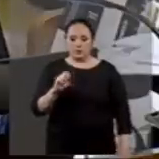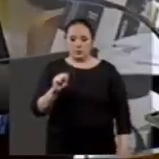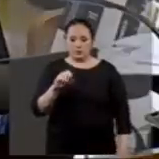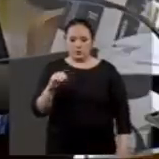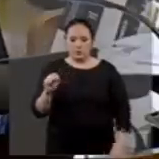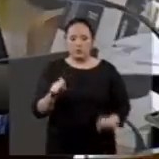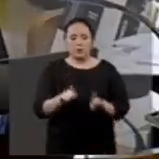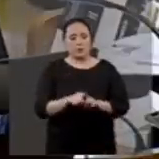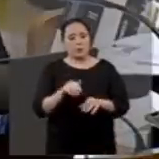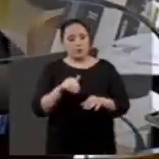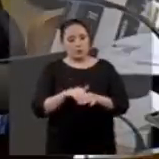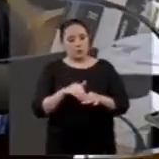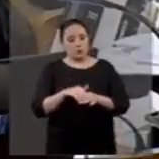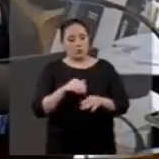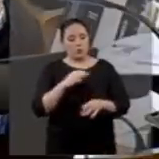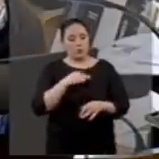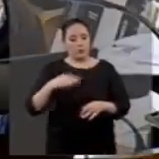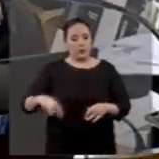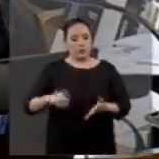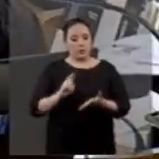ministro relator,